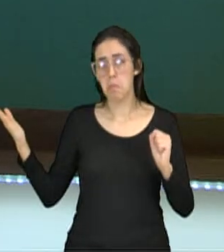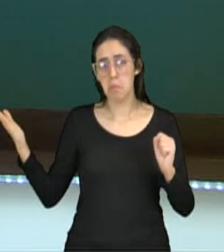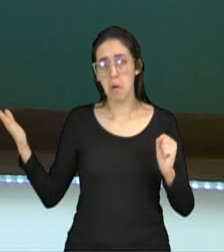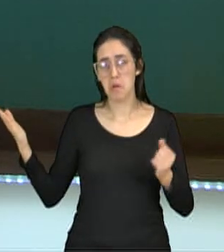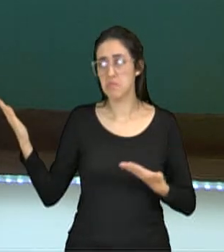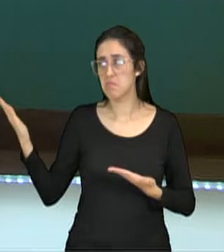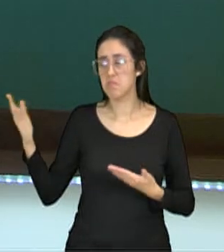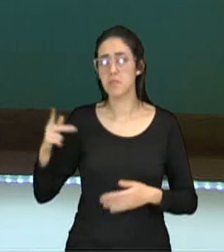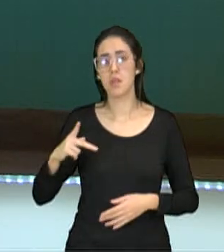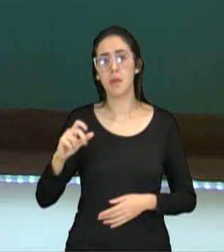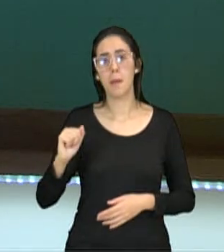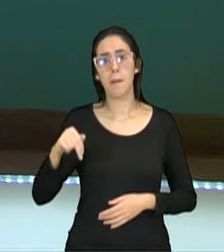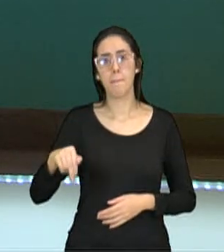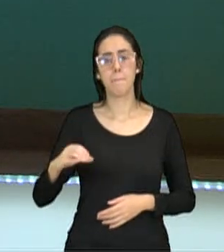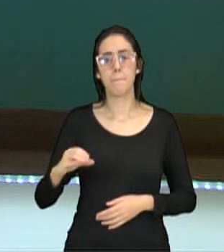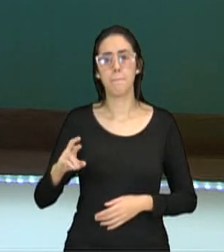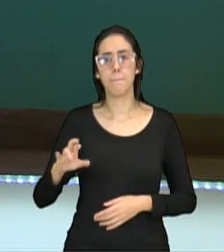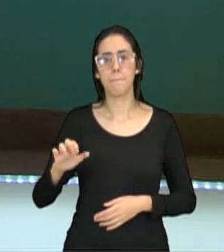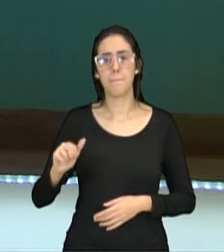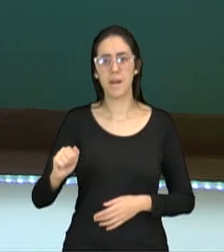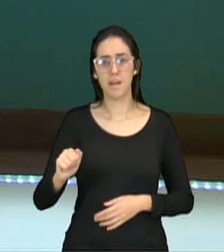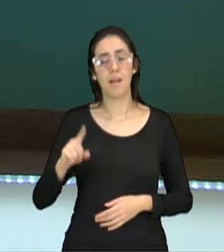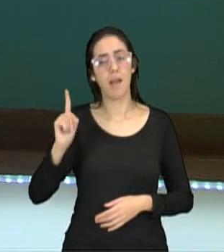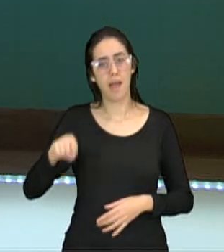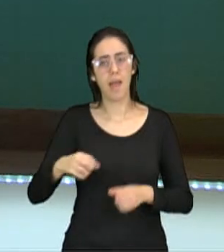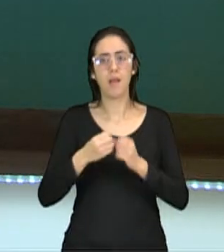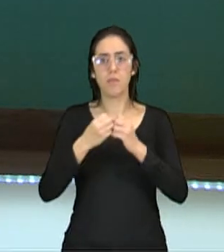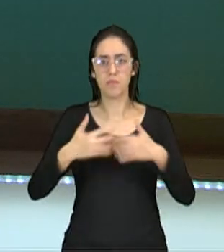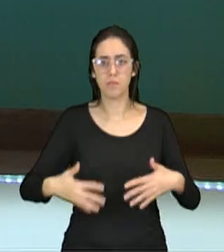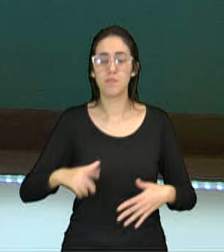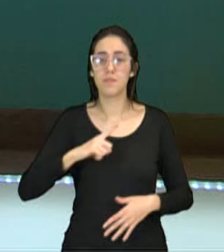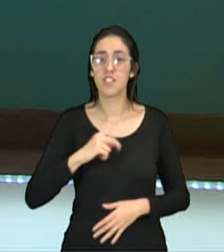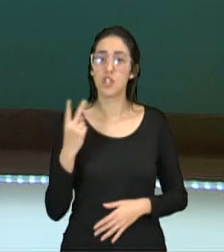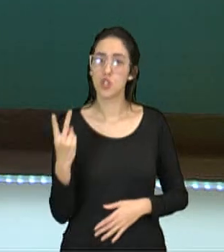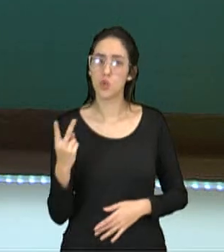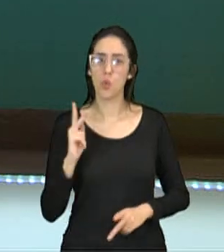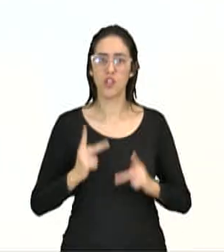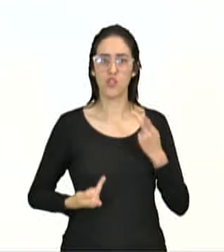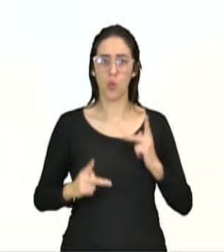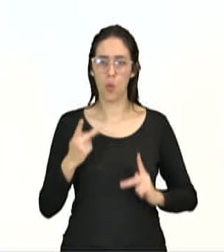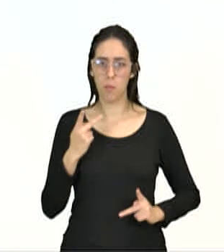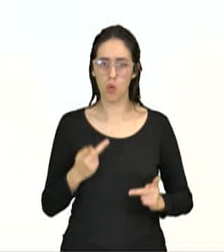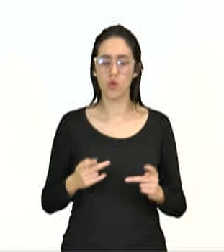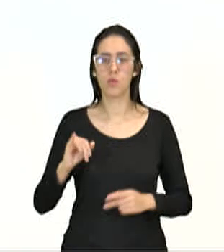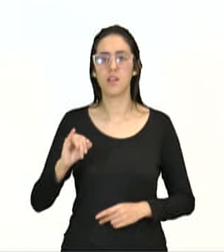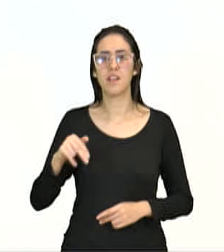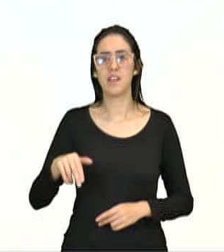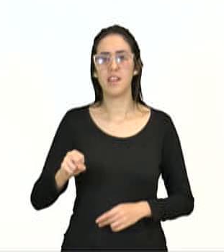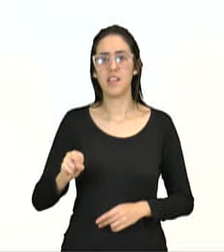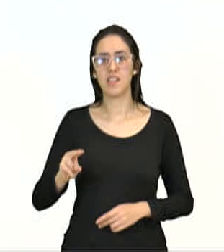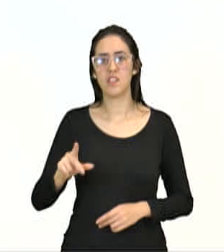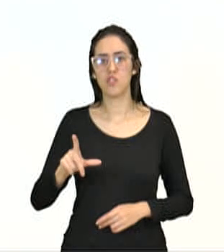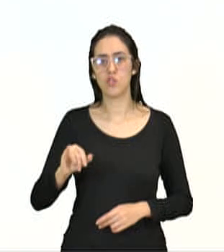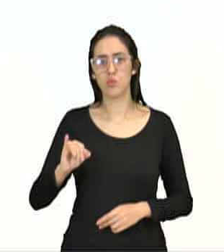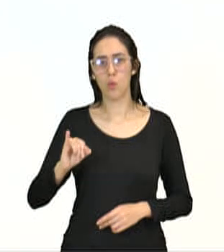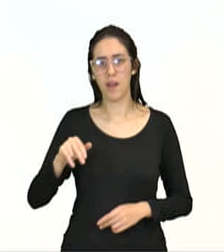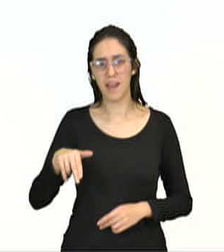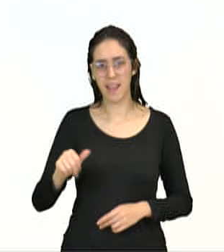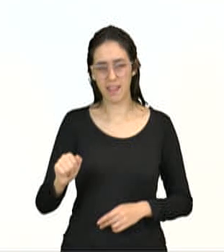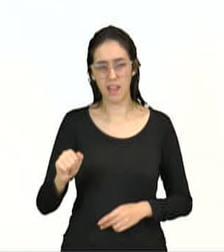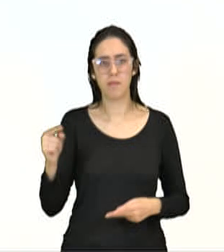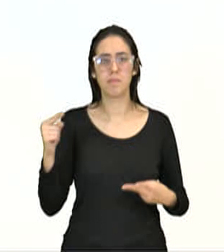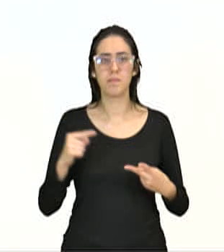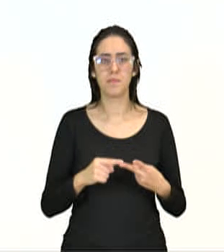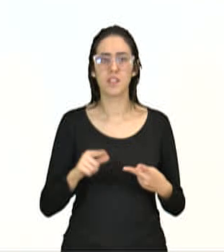aí o pâncreas, que é uma glândula que produz 2 hormônios, a insulina e o glucagon. O que esses